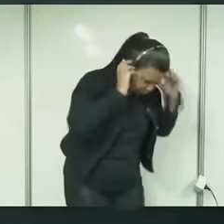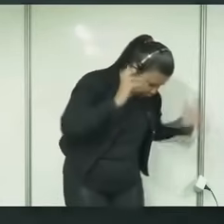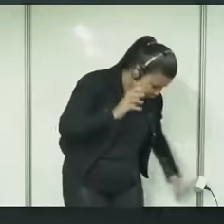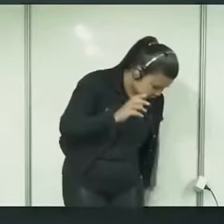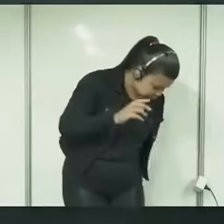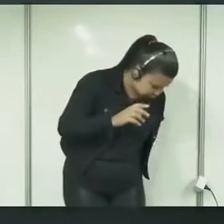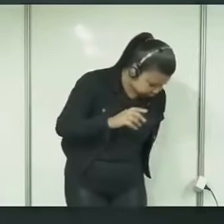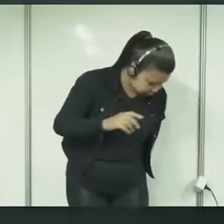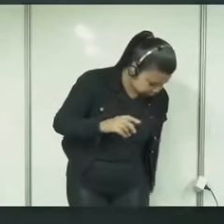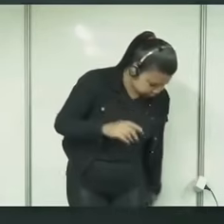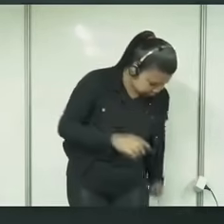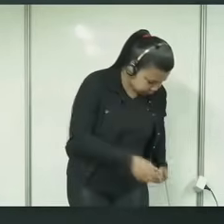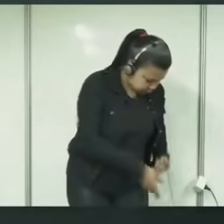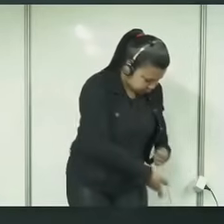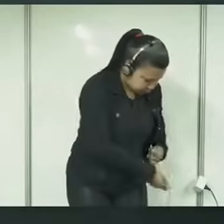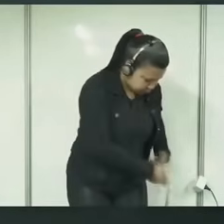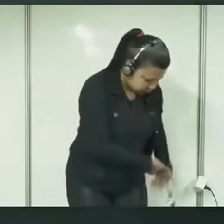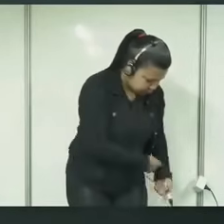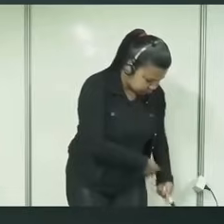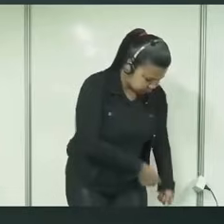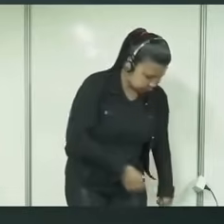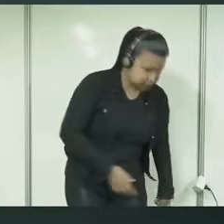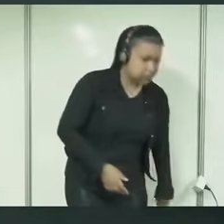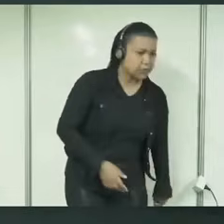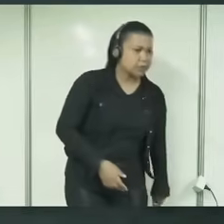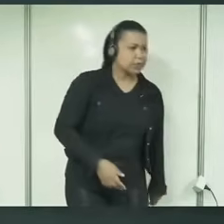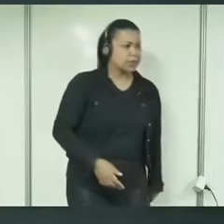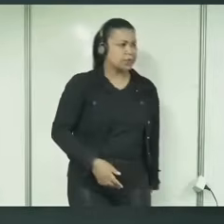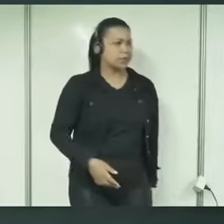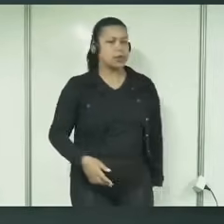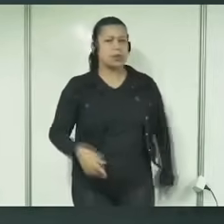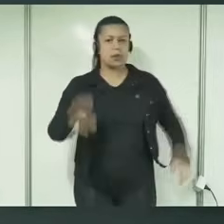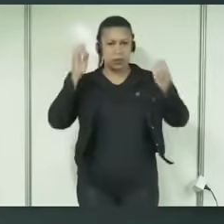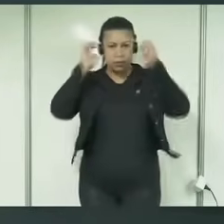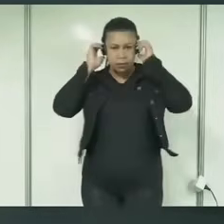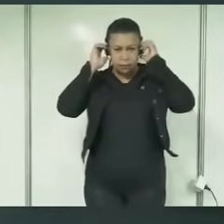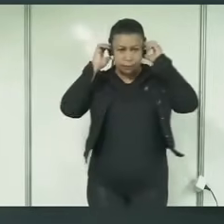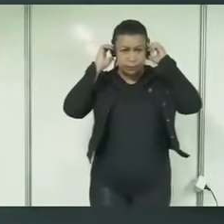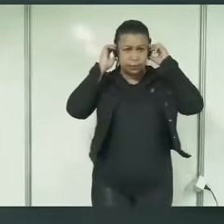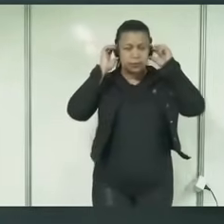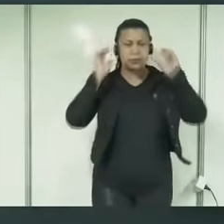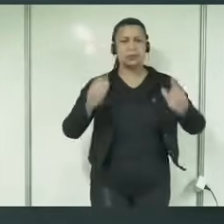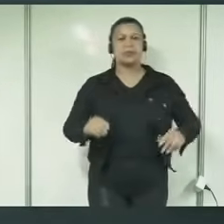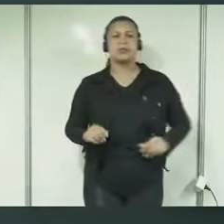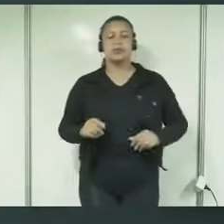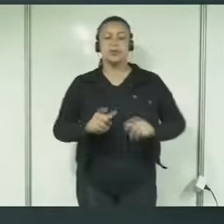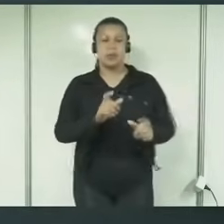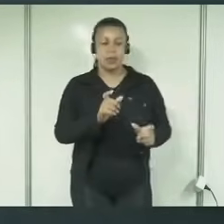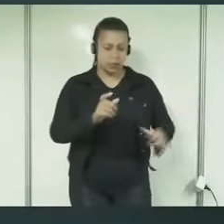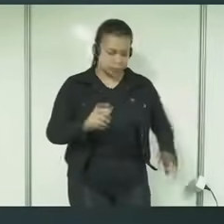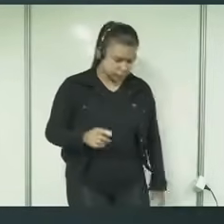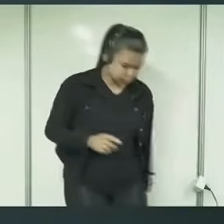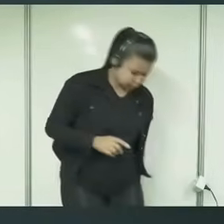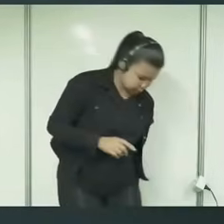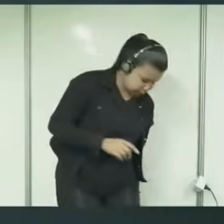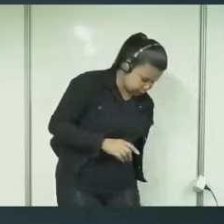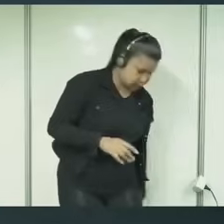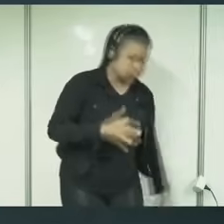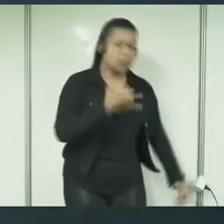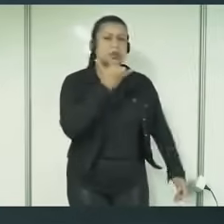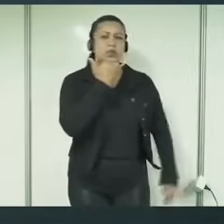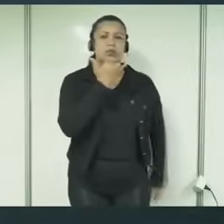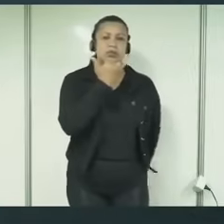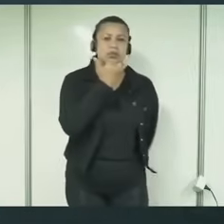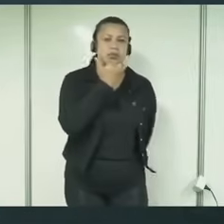imaginar que alguém pudesse amar do jeito que ele amava. Seu